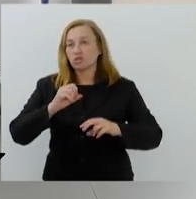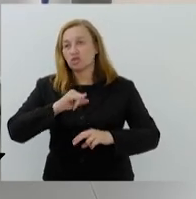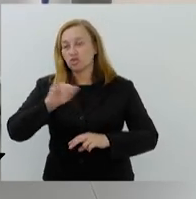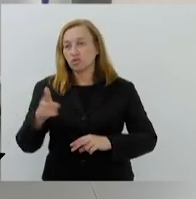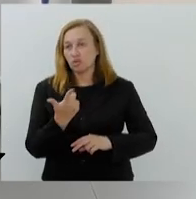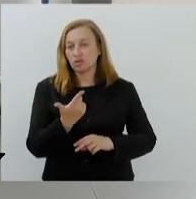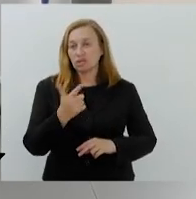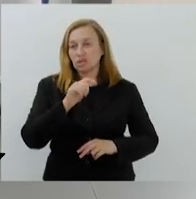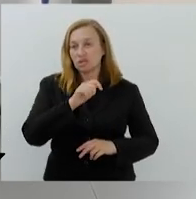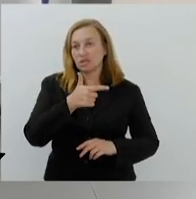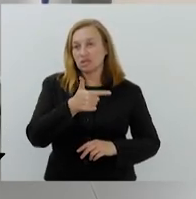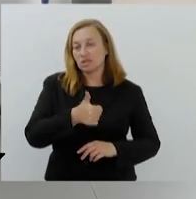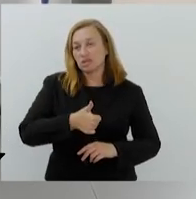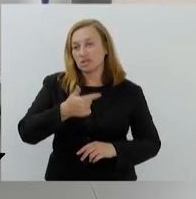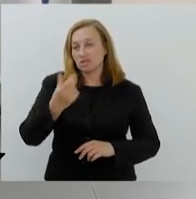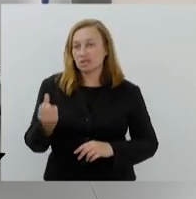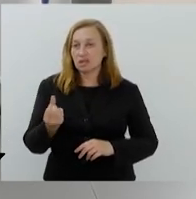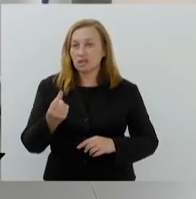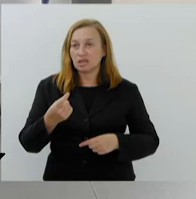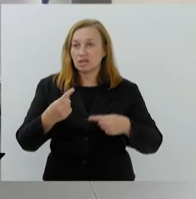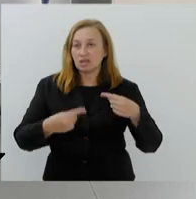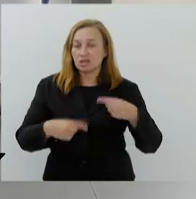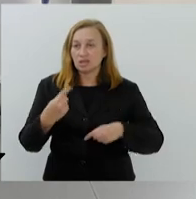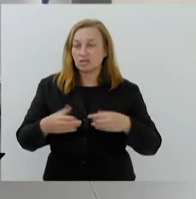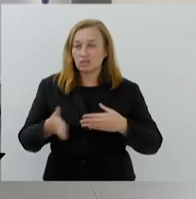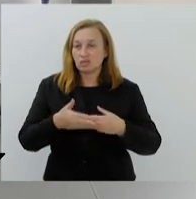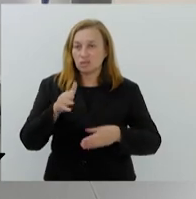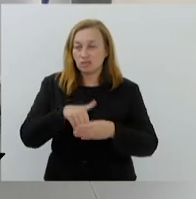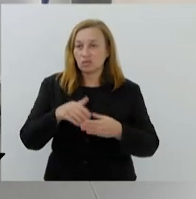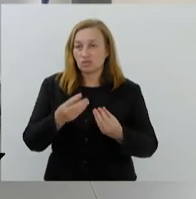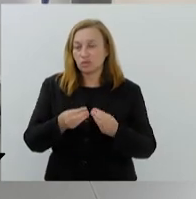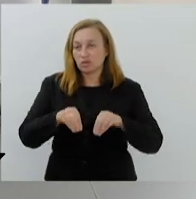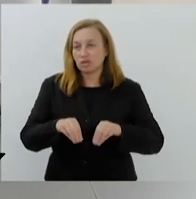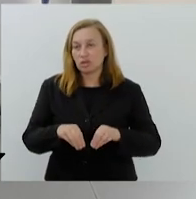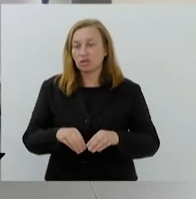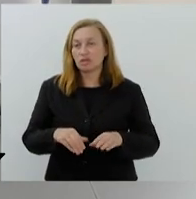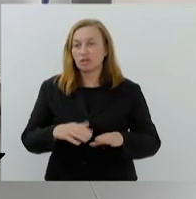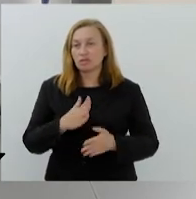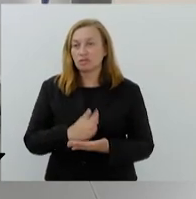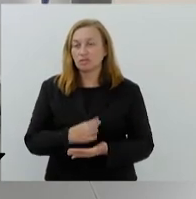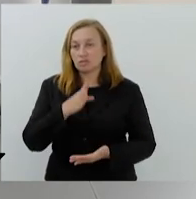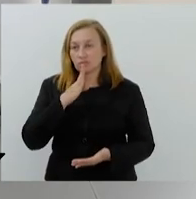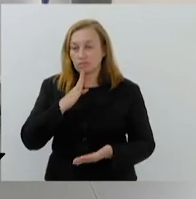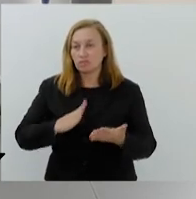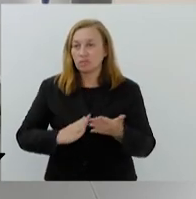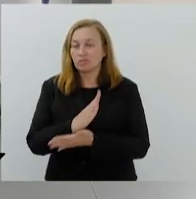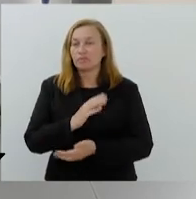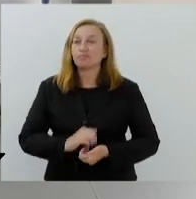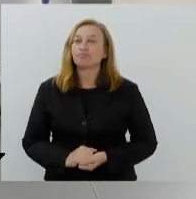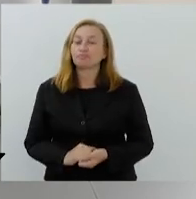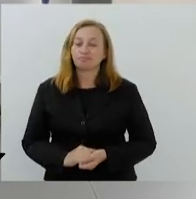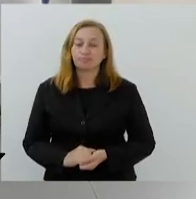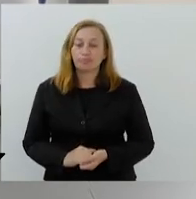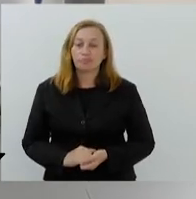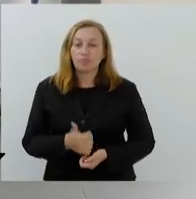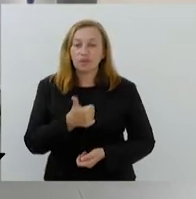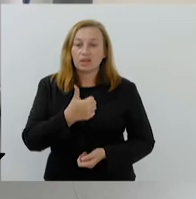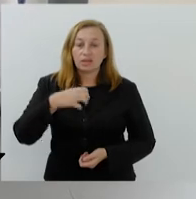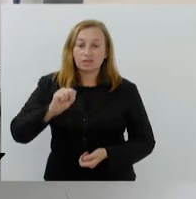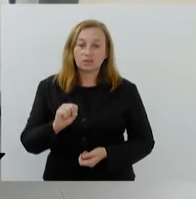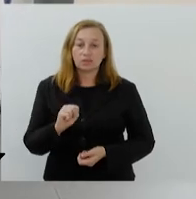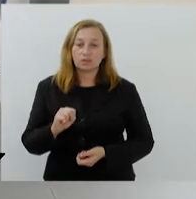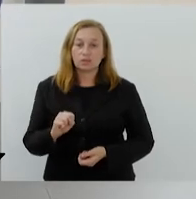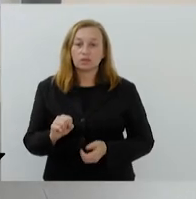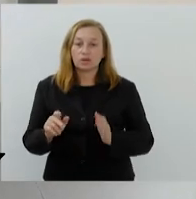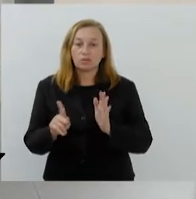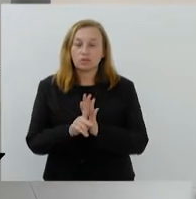Encerrada a discussão, em votação, um novo parecer pela prejudicabilidade. Se os que aprovam, permaneçam como estão, aprovado. 18 da pauta, projeto